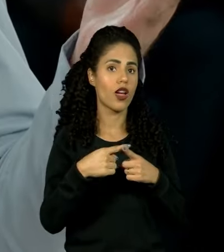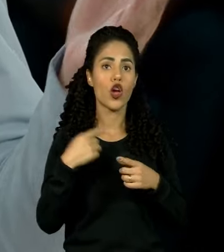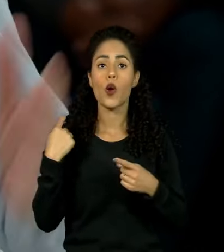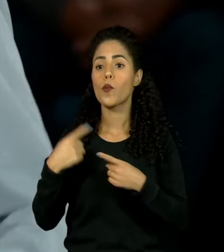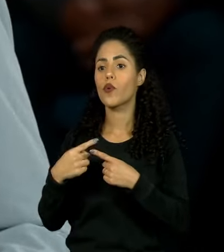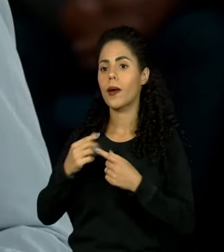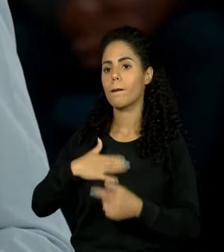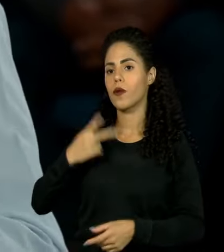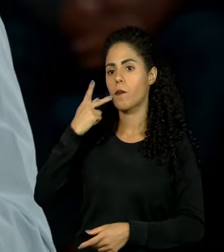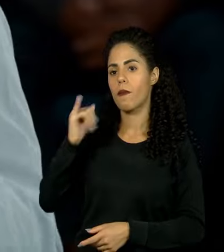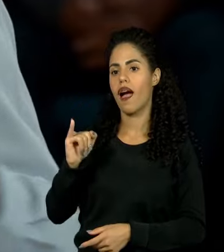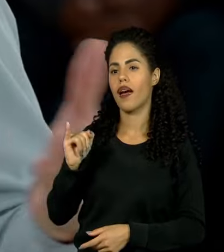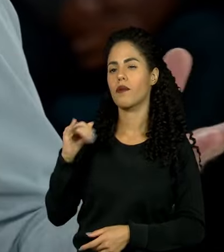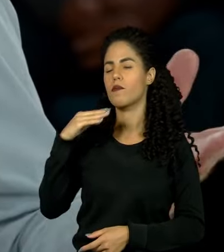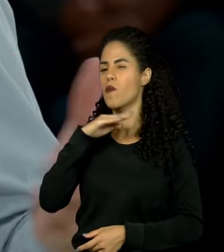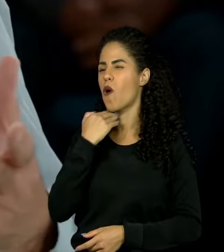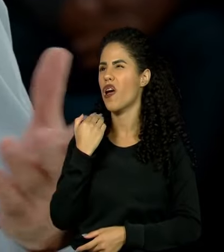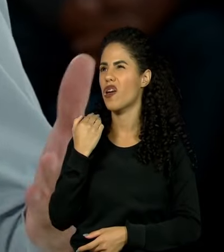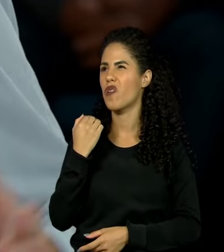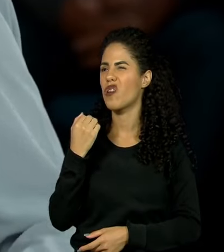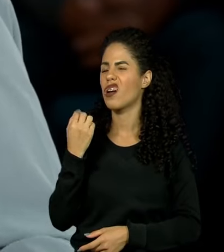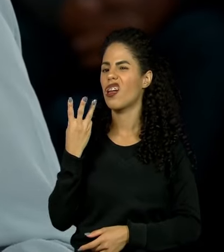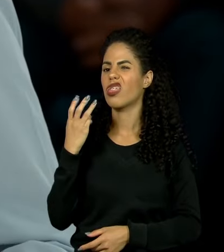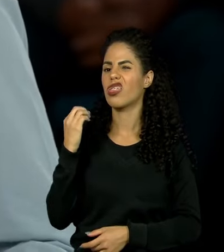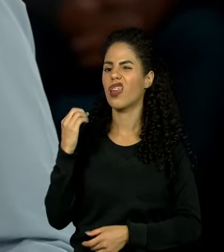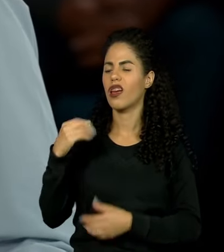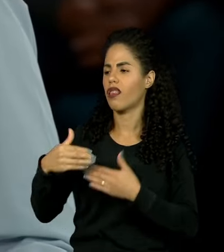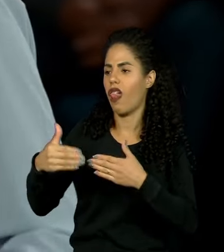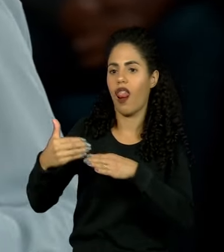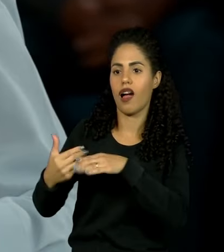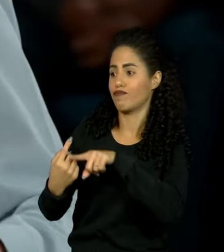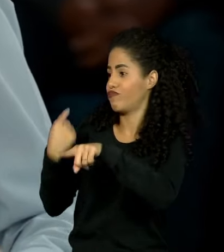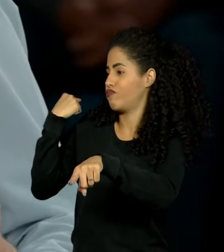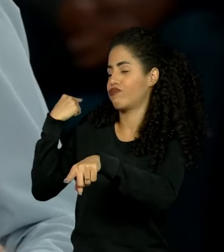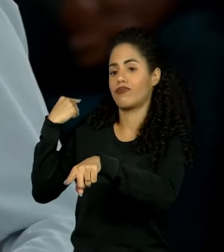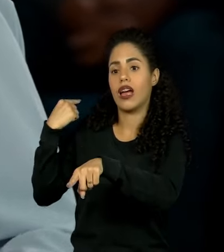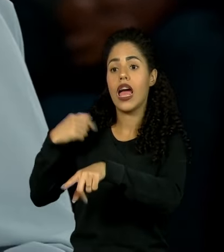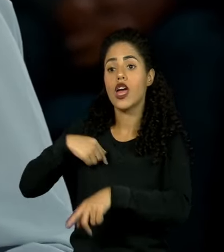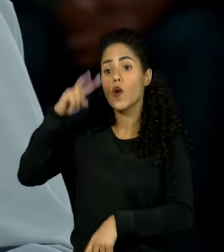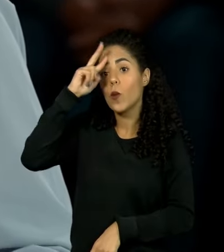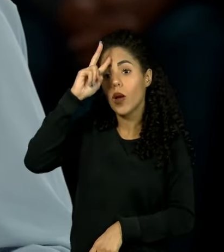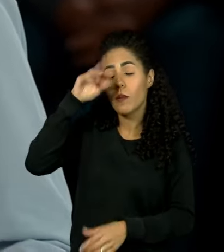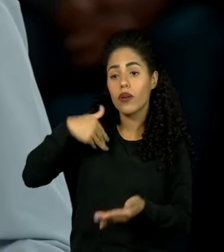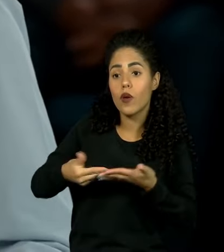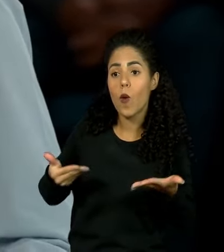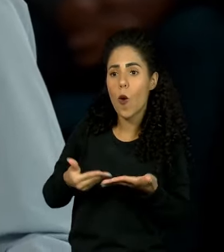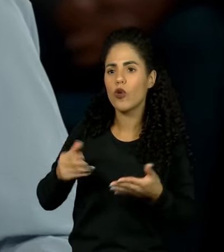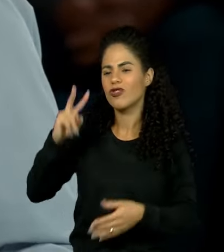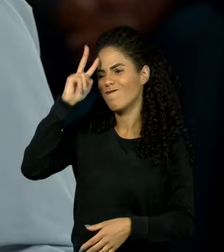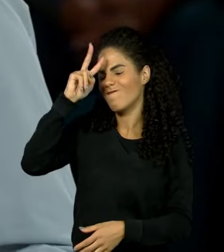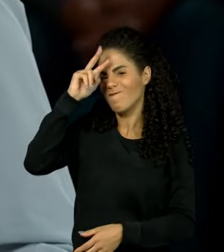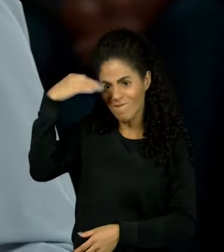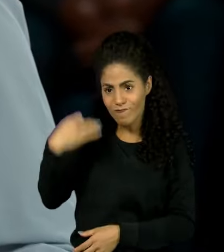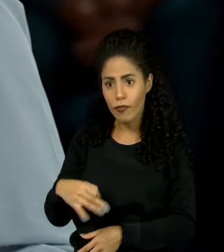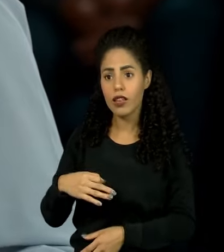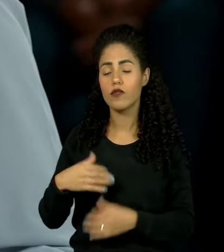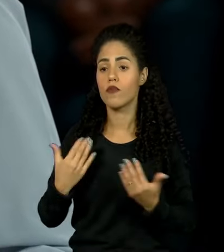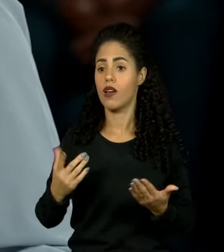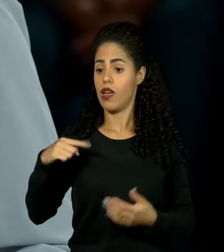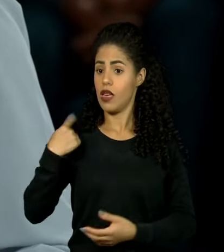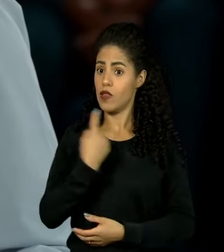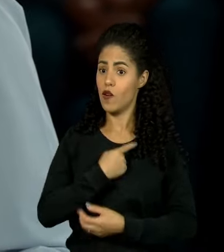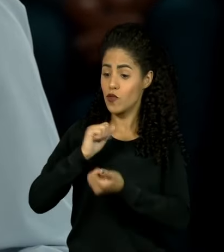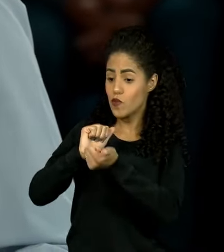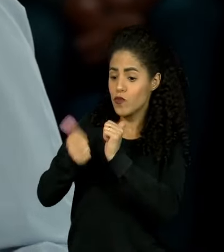morreu H 30 30 e Poucos Anos Atrás né mas eu tenho essa lembrança muito forte né E nós nós no